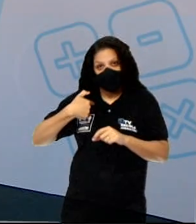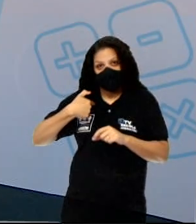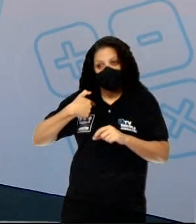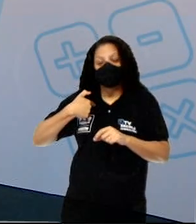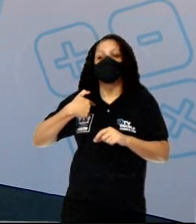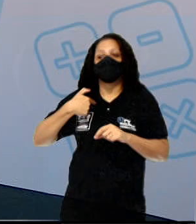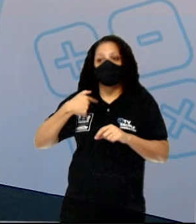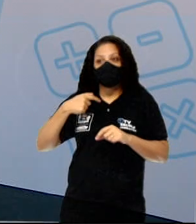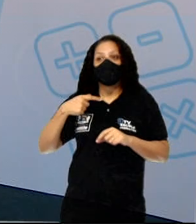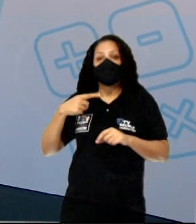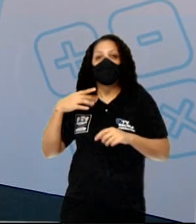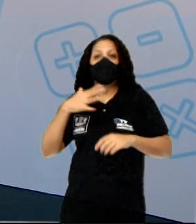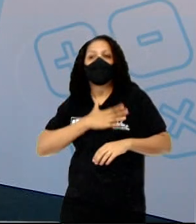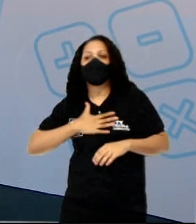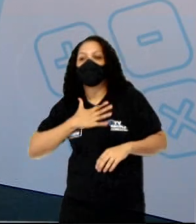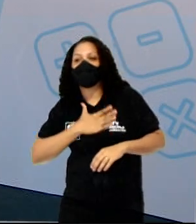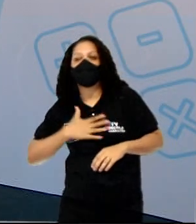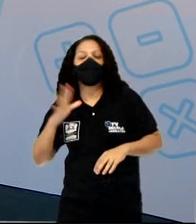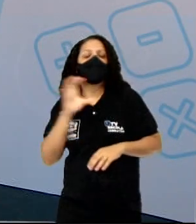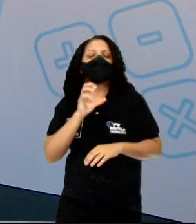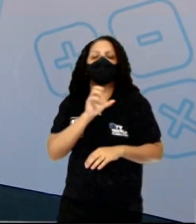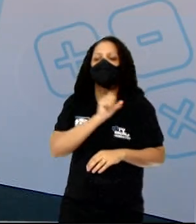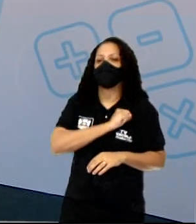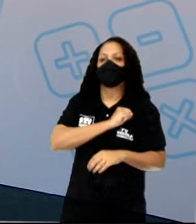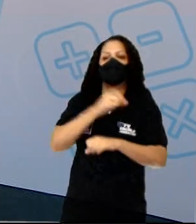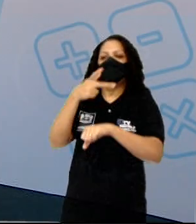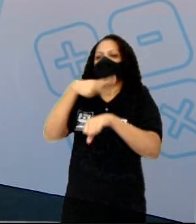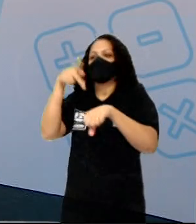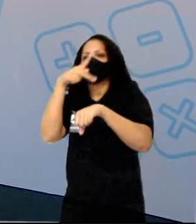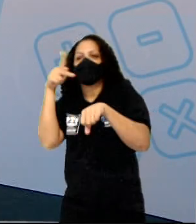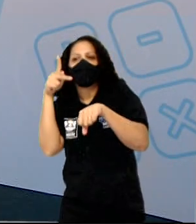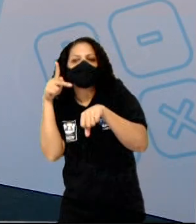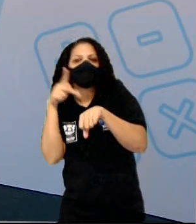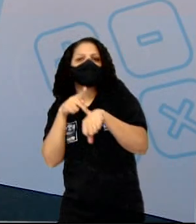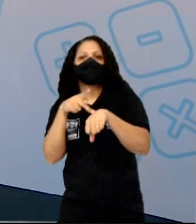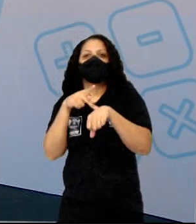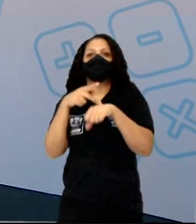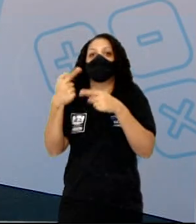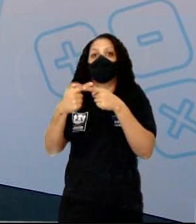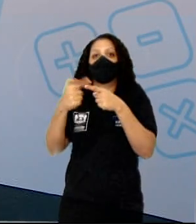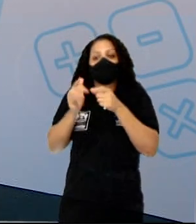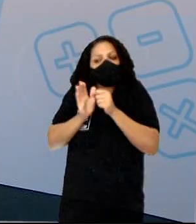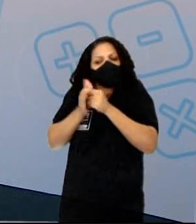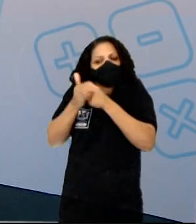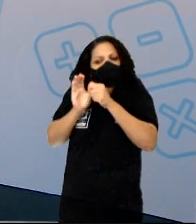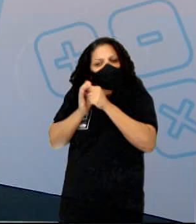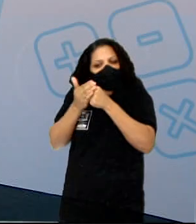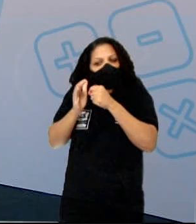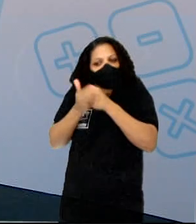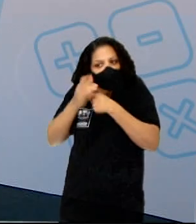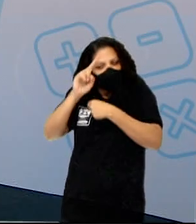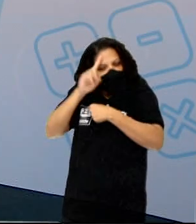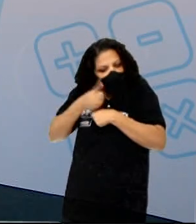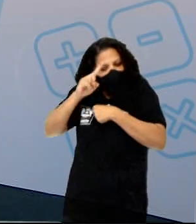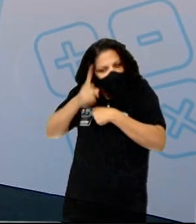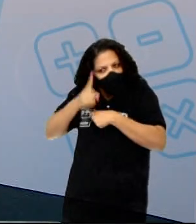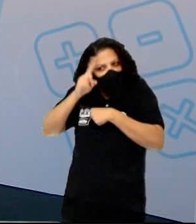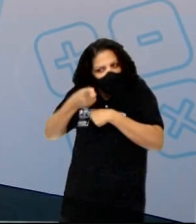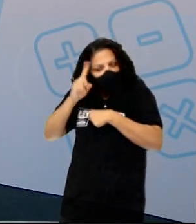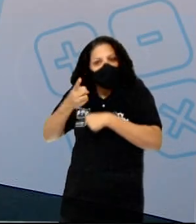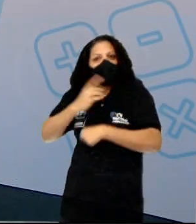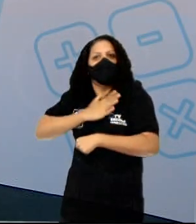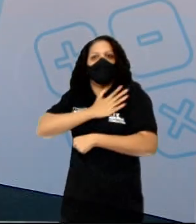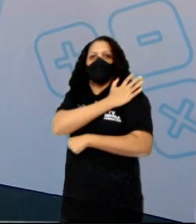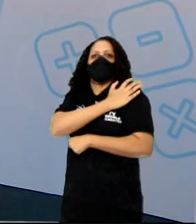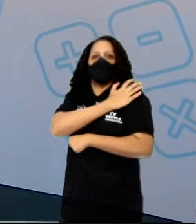do nacionalismo, exatamente para esconder essa prática autoritária dele em segundo